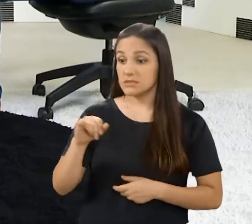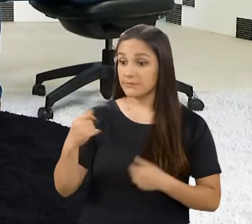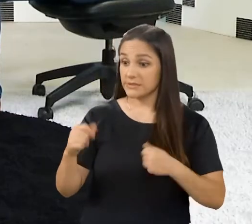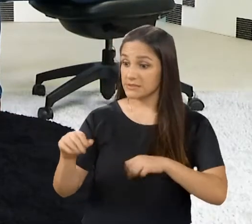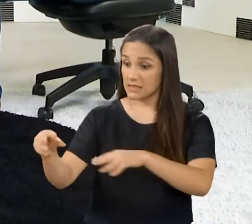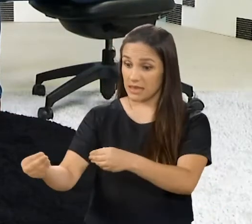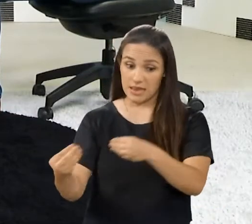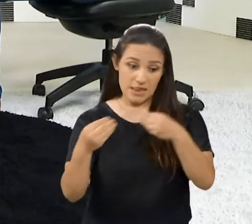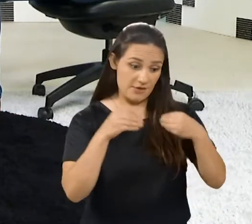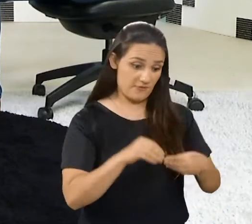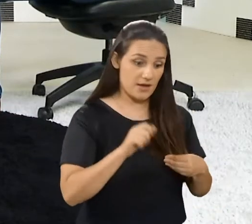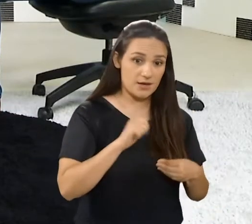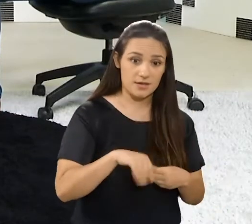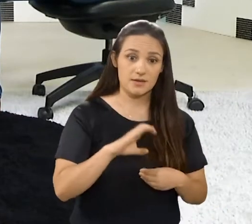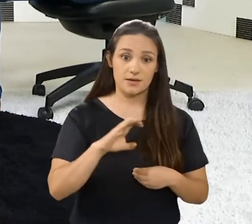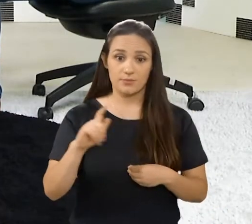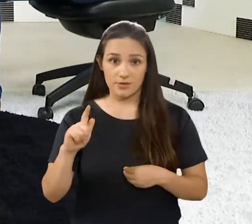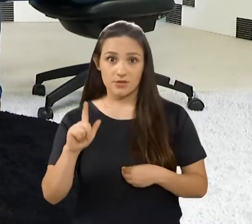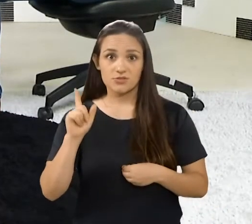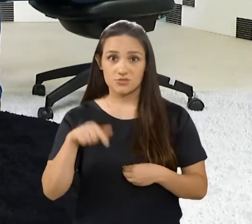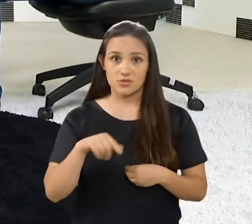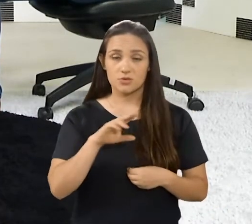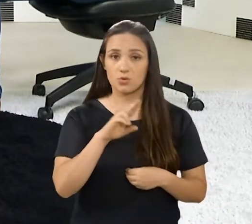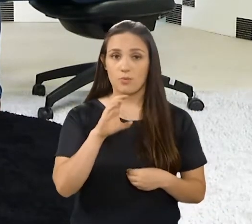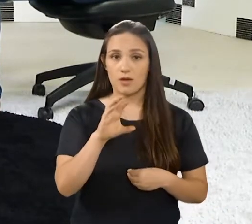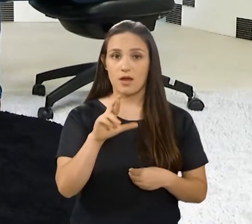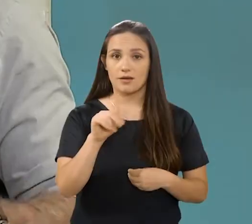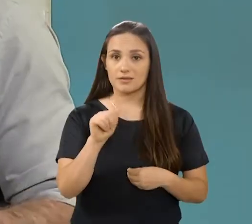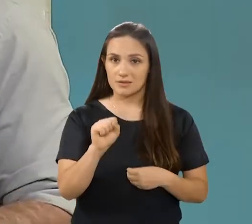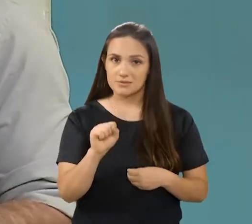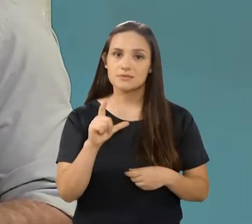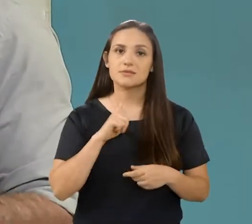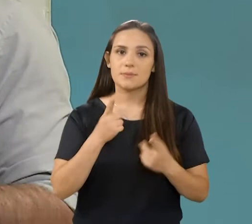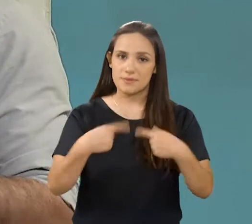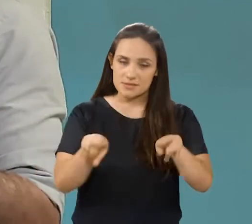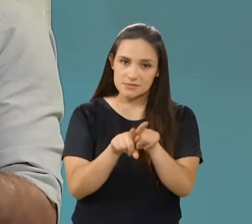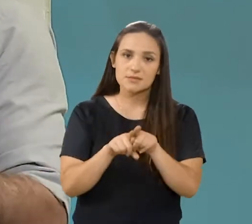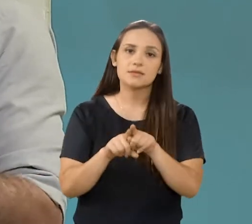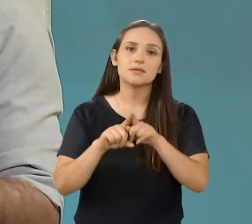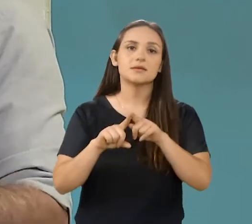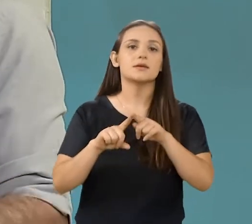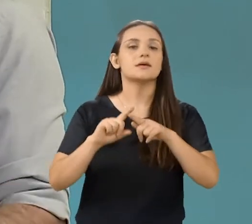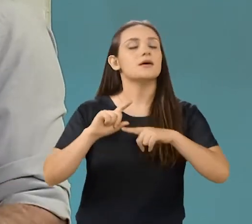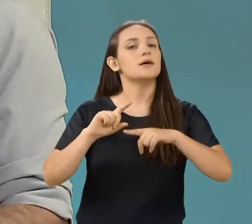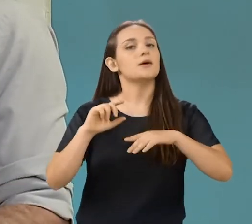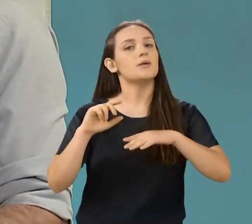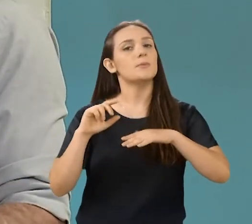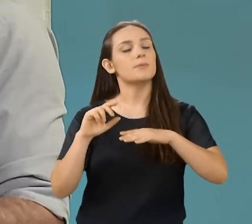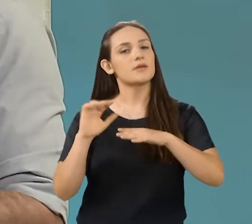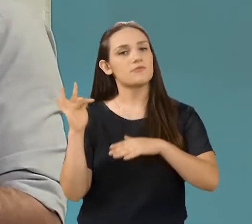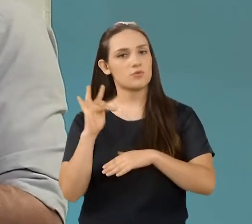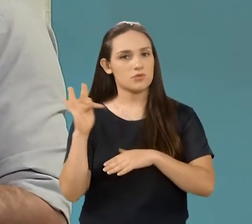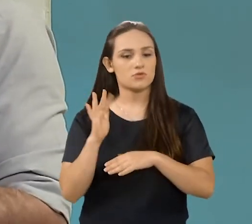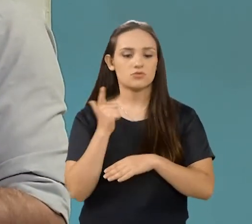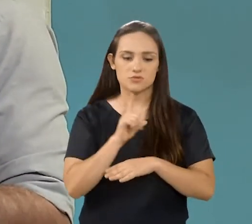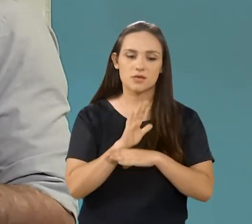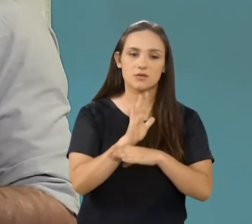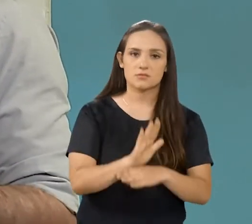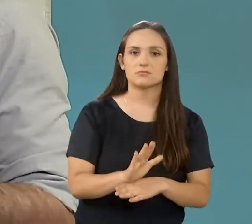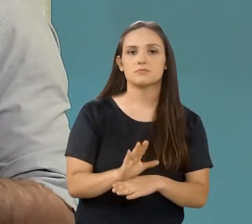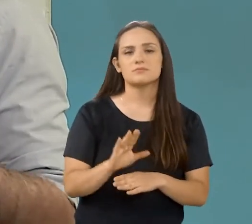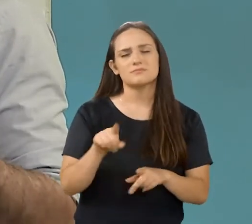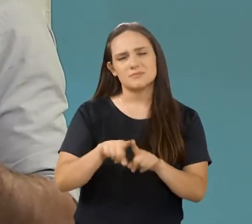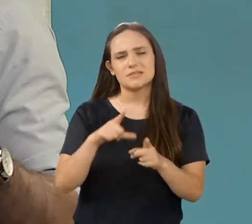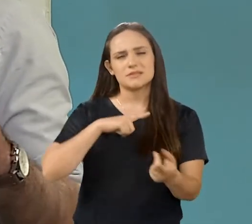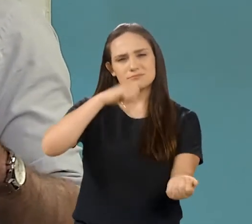CRAS, né, em Campo Grande, estrutura que melhor, tem uma né? estrutura melhor, Sim. tem parceria com as universidades para dar o atendimento. Mas assim, é utilizado o soro, é